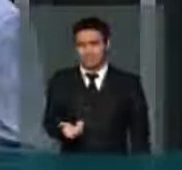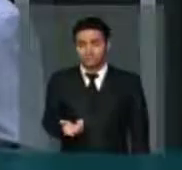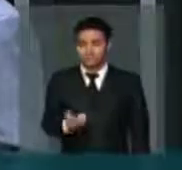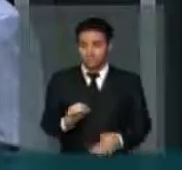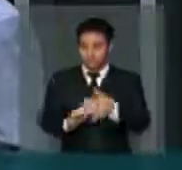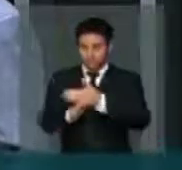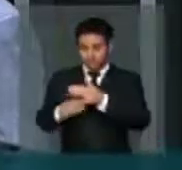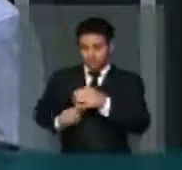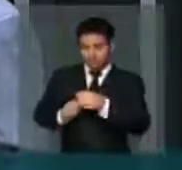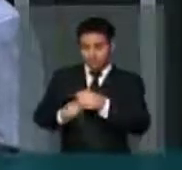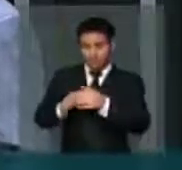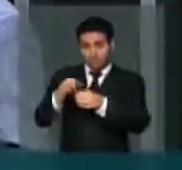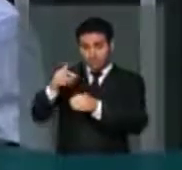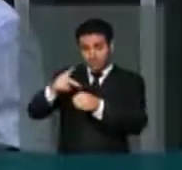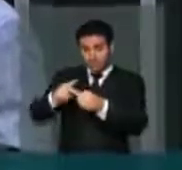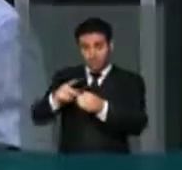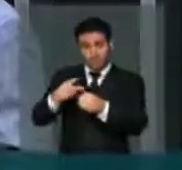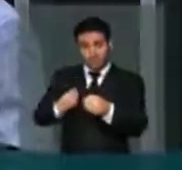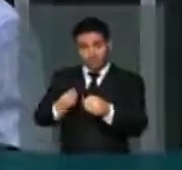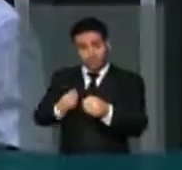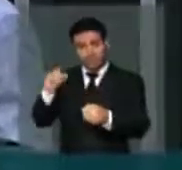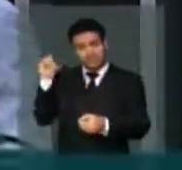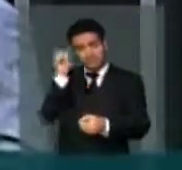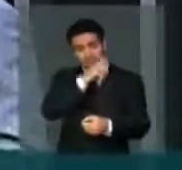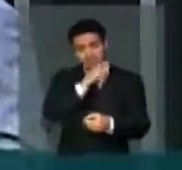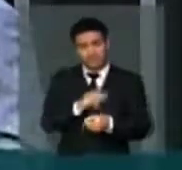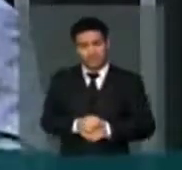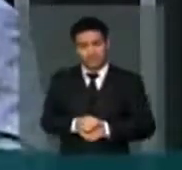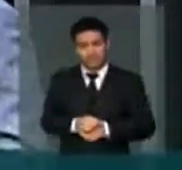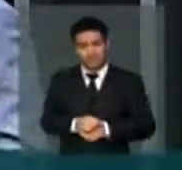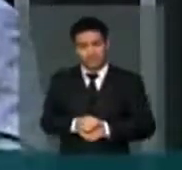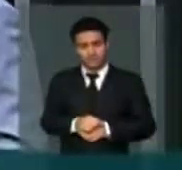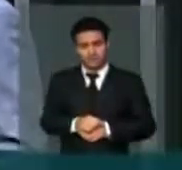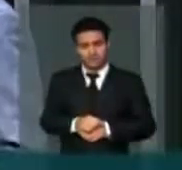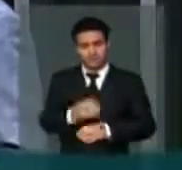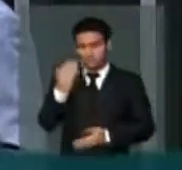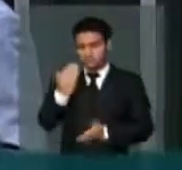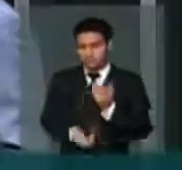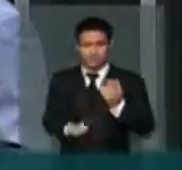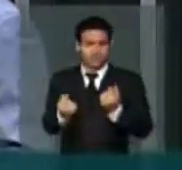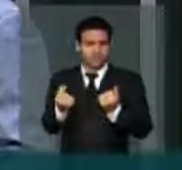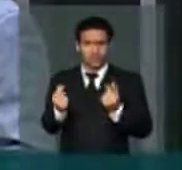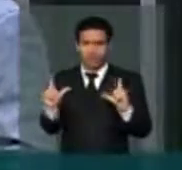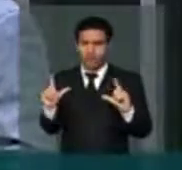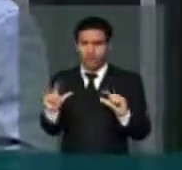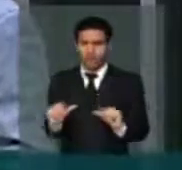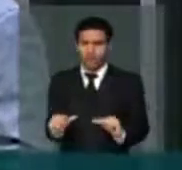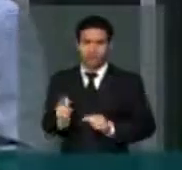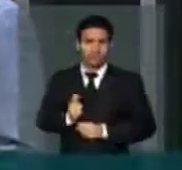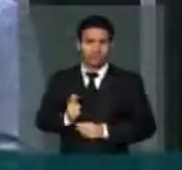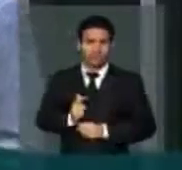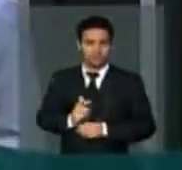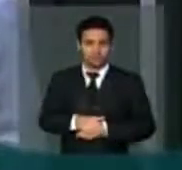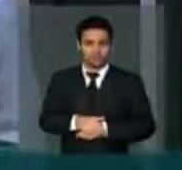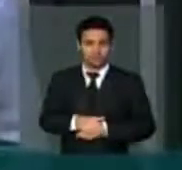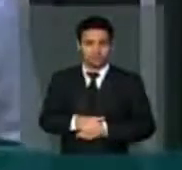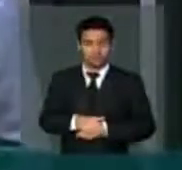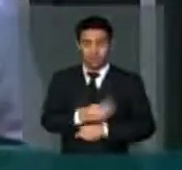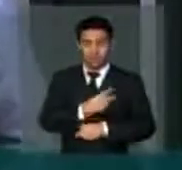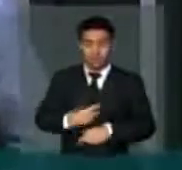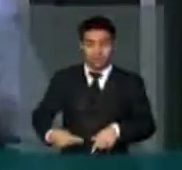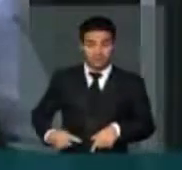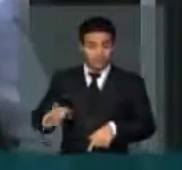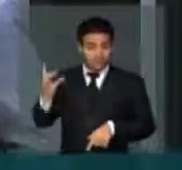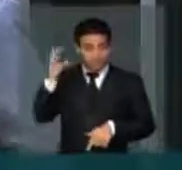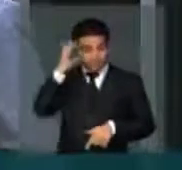uma situação muito complicada, uma perda de capital, e a presidente Dilma